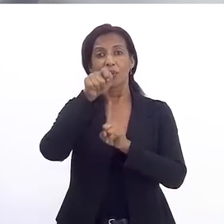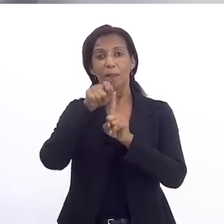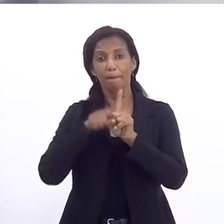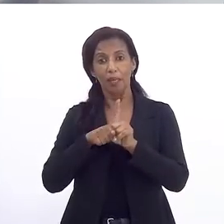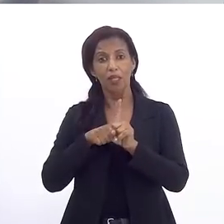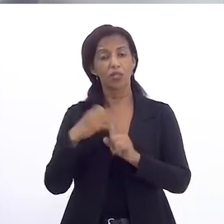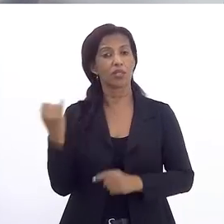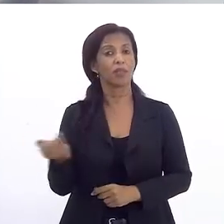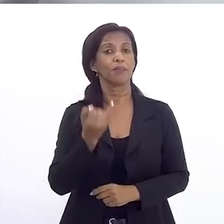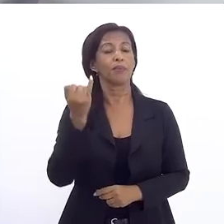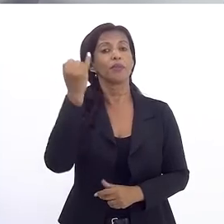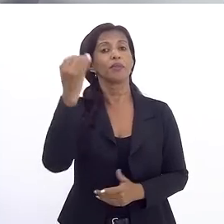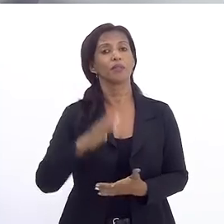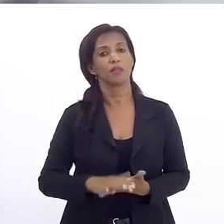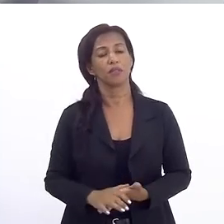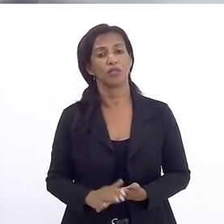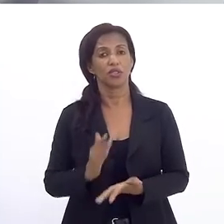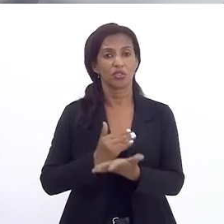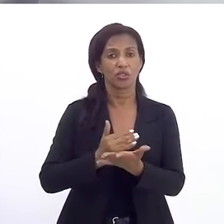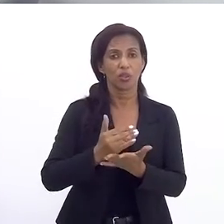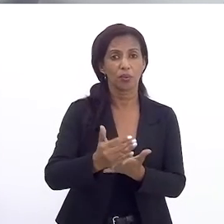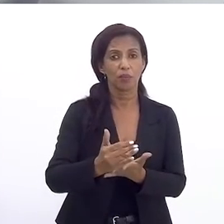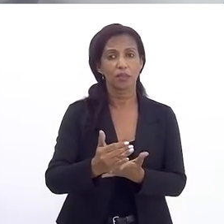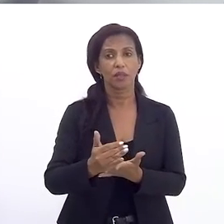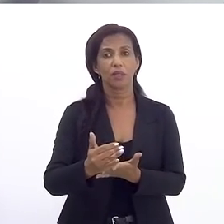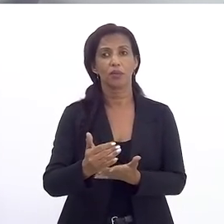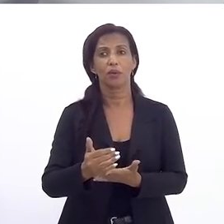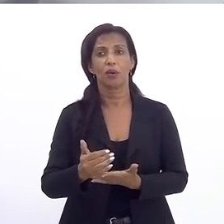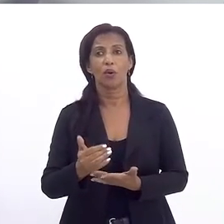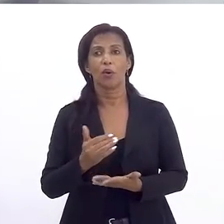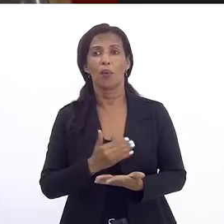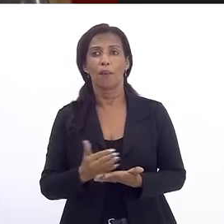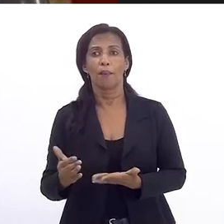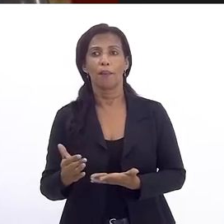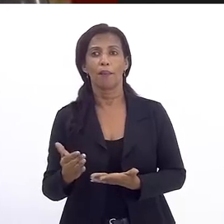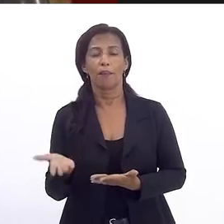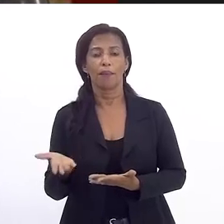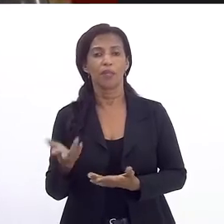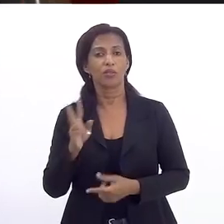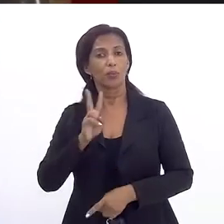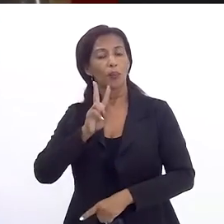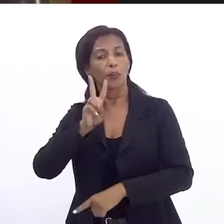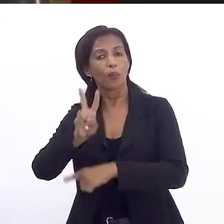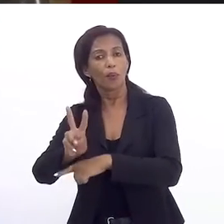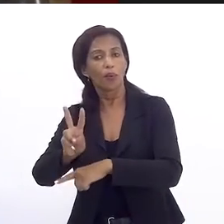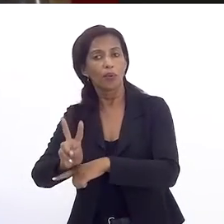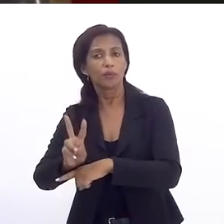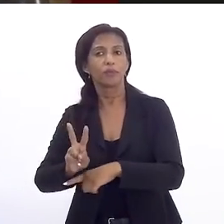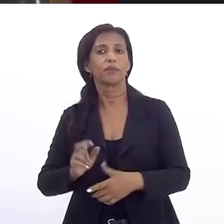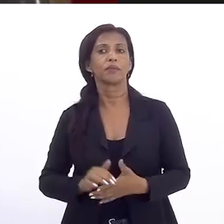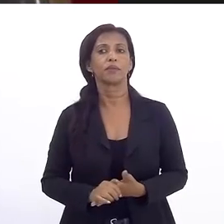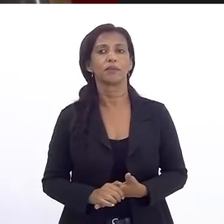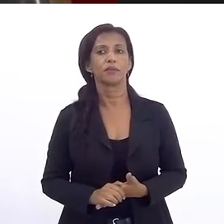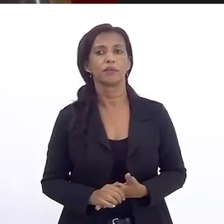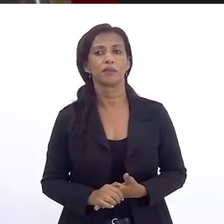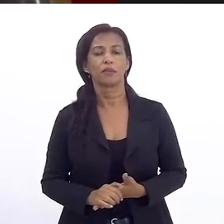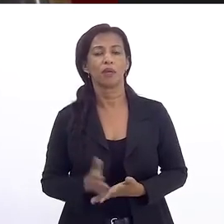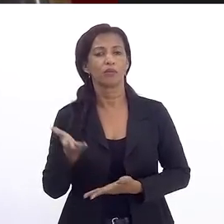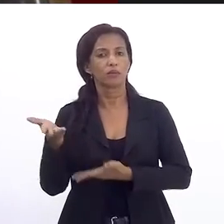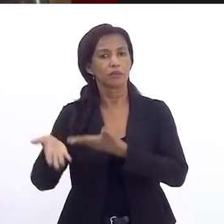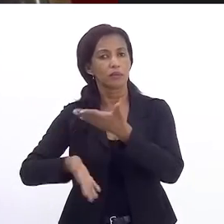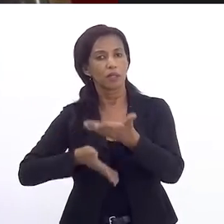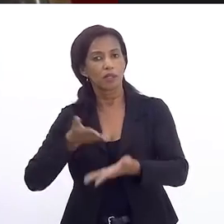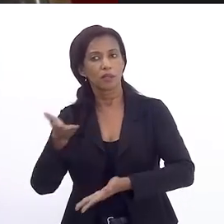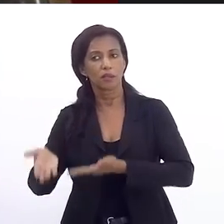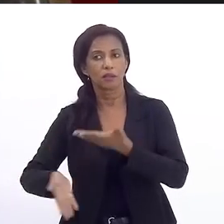de defesa ao tratamento, né? Ao câncer de mama, especificamente.